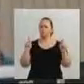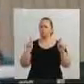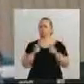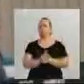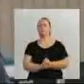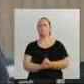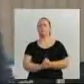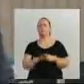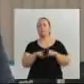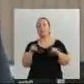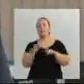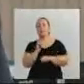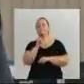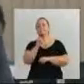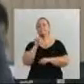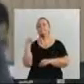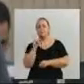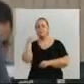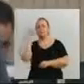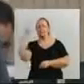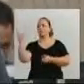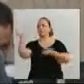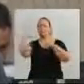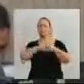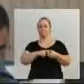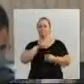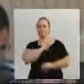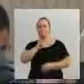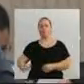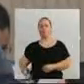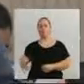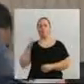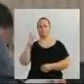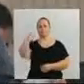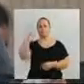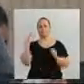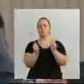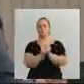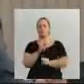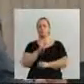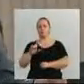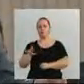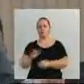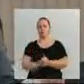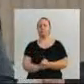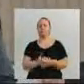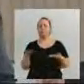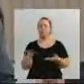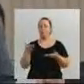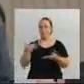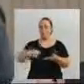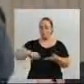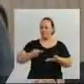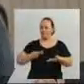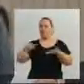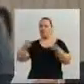E dizer da importância da parceria também do governo federal com a cidade de Blumenau. Estamos recebendo hoje, inclusive, aqui o convite da Prefeitura Municipal para,